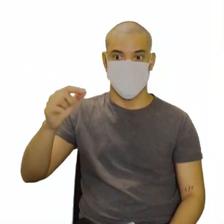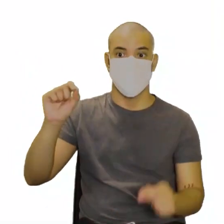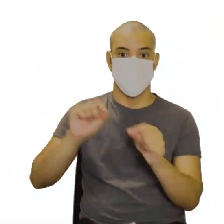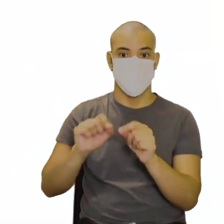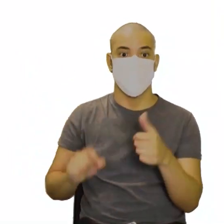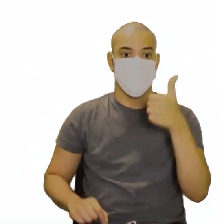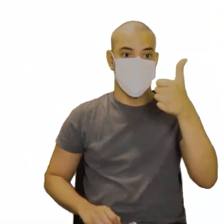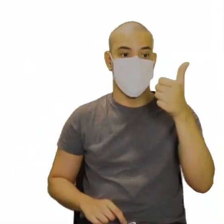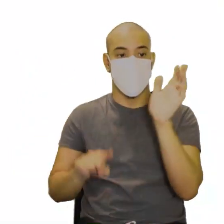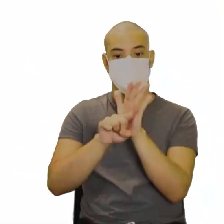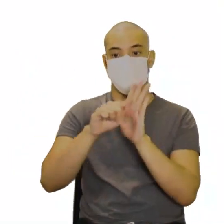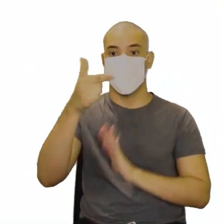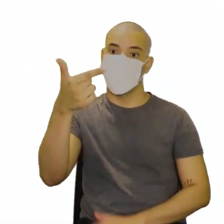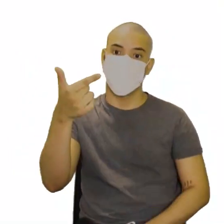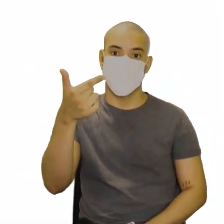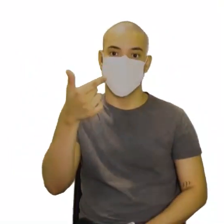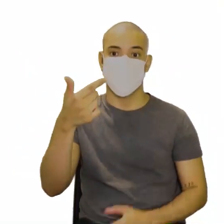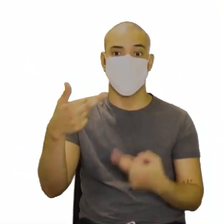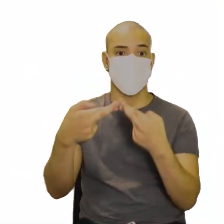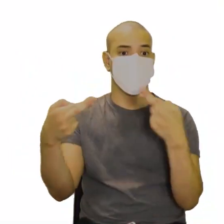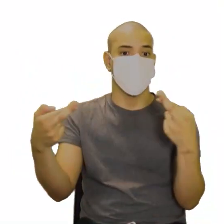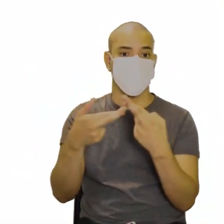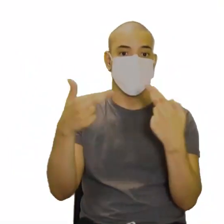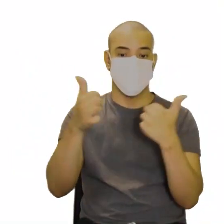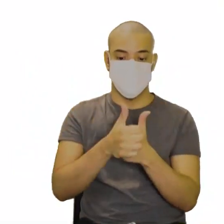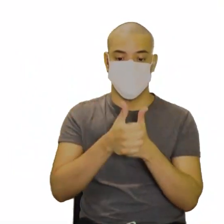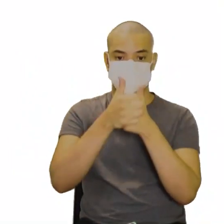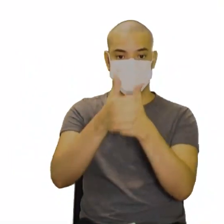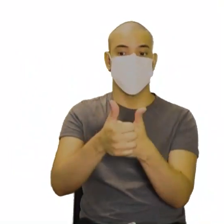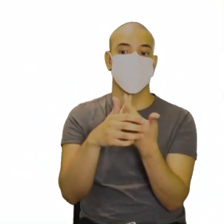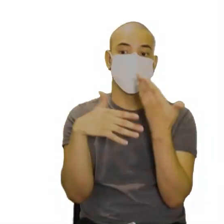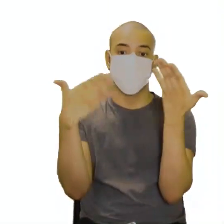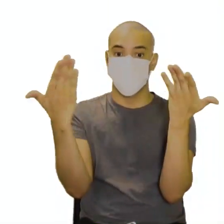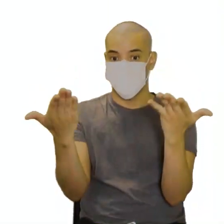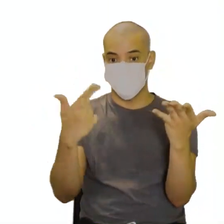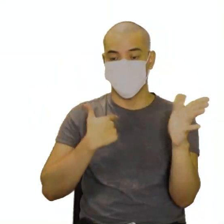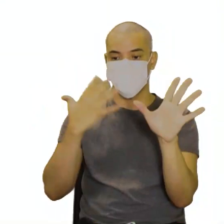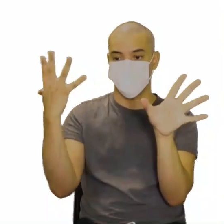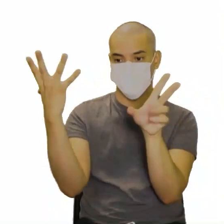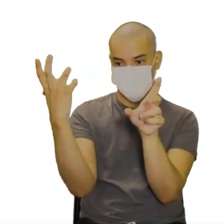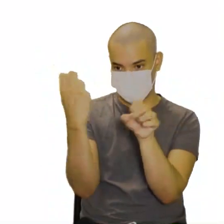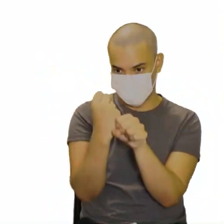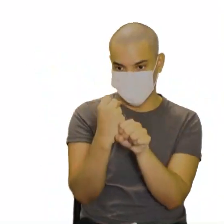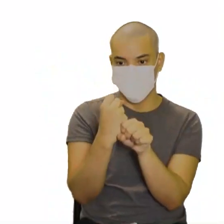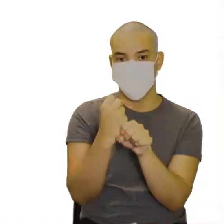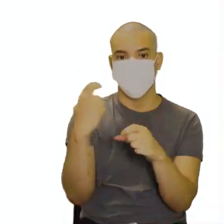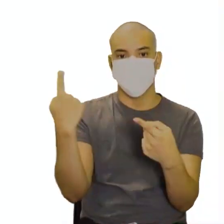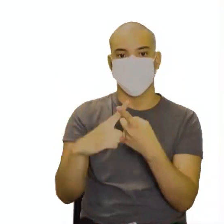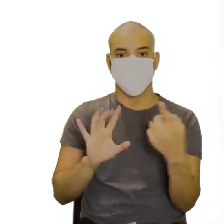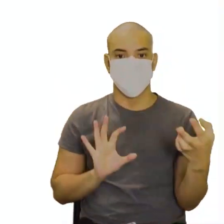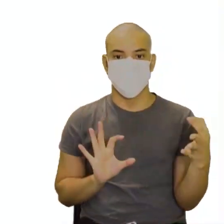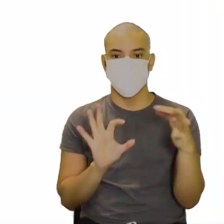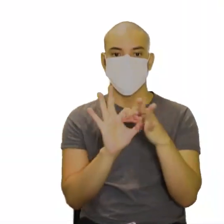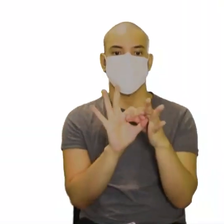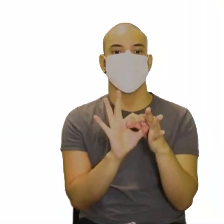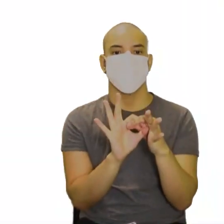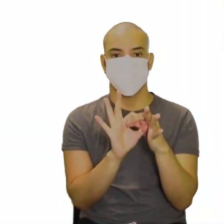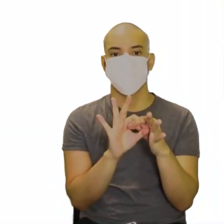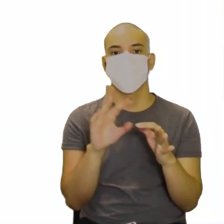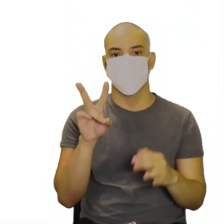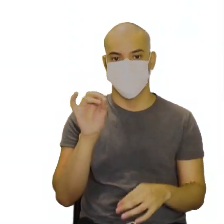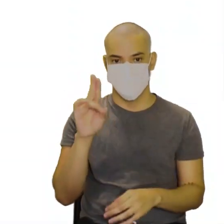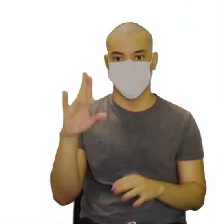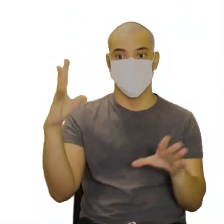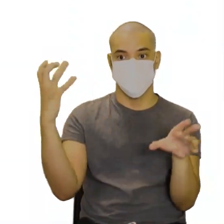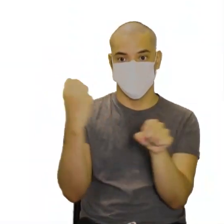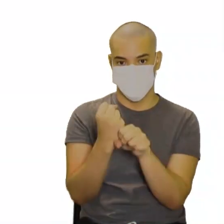resistência equivalente? A resistência equivalente aqui, a gente vai somar. Tá todo mundo ligado aqui, olha só. Então, eu vou